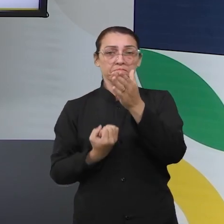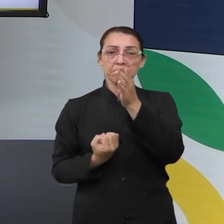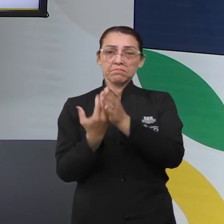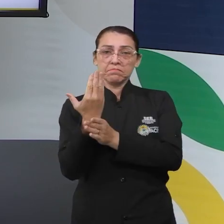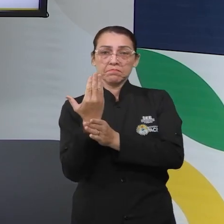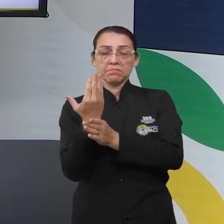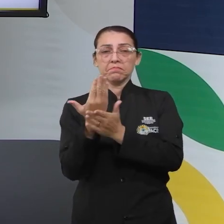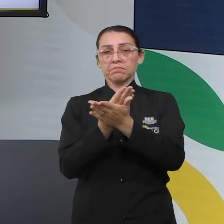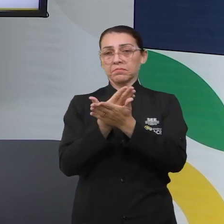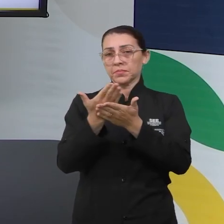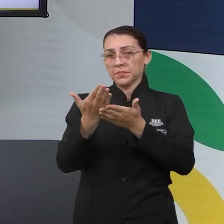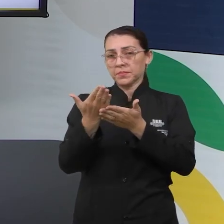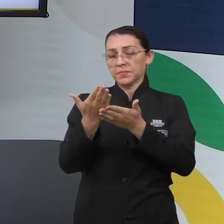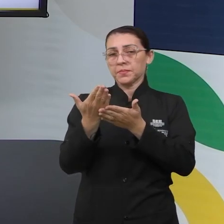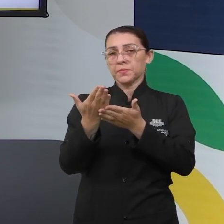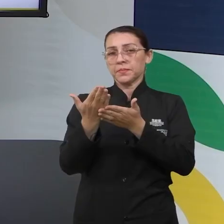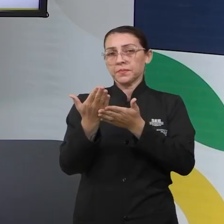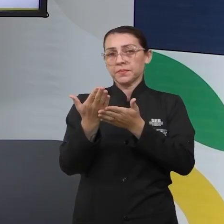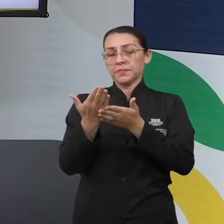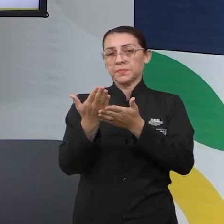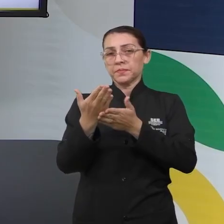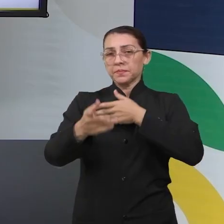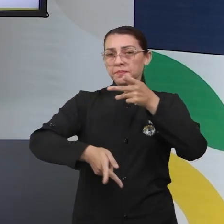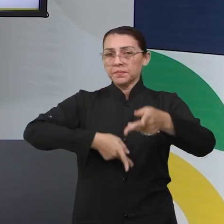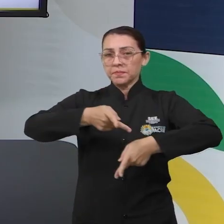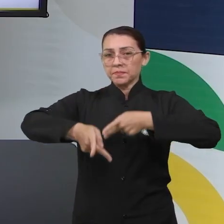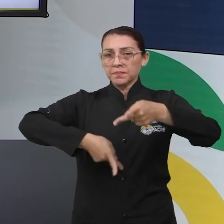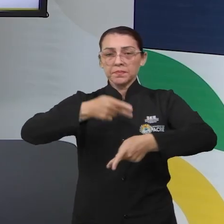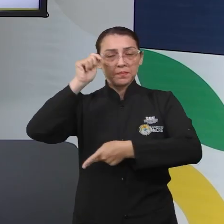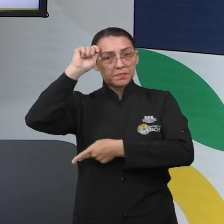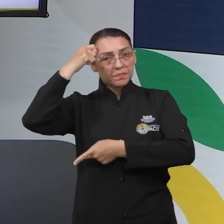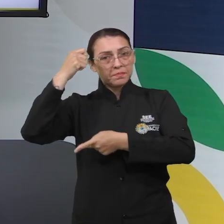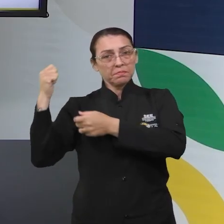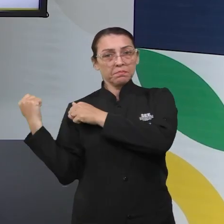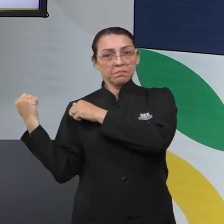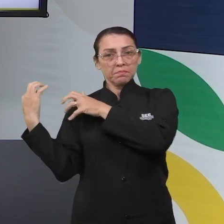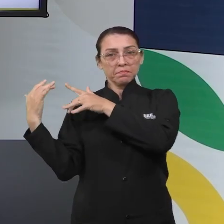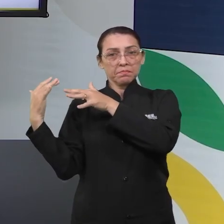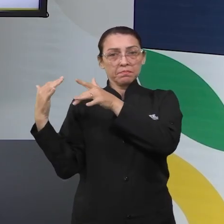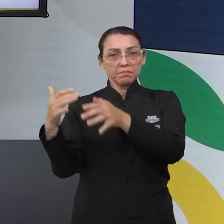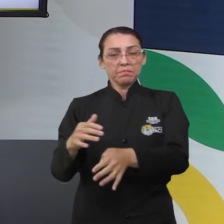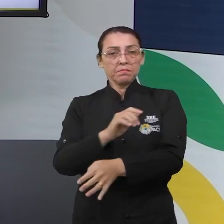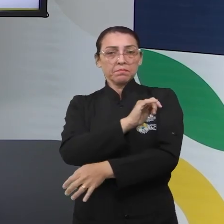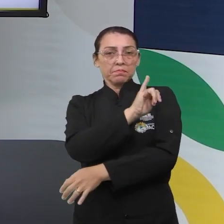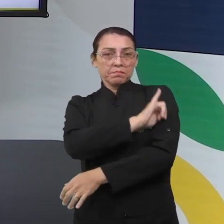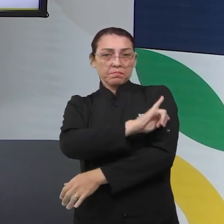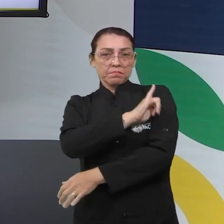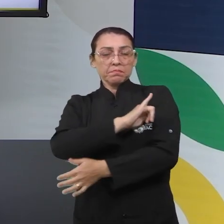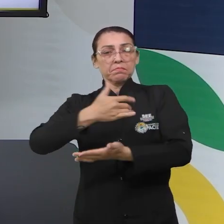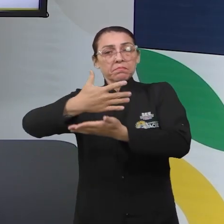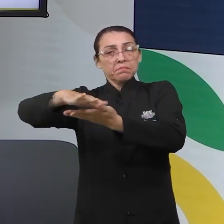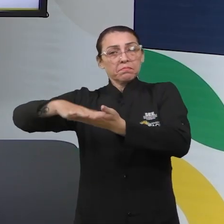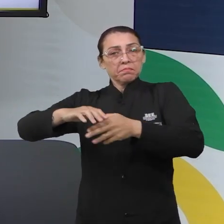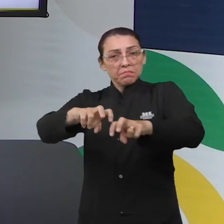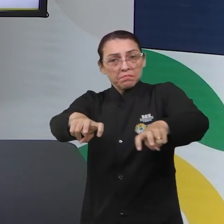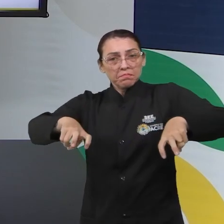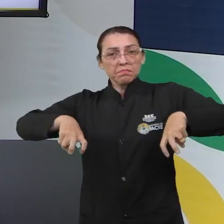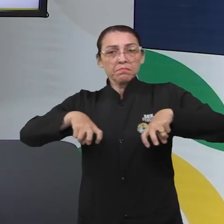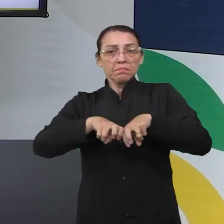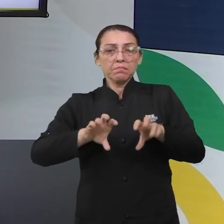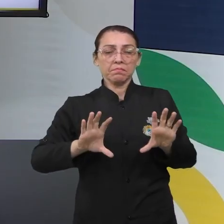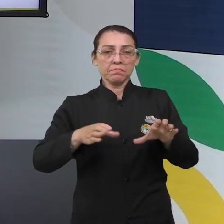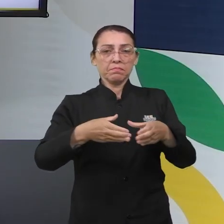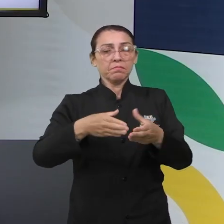que começa justamente com a população negra vindo para o Rio de Janeiro, nas rodas de samba e nas comunidades,